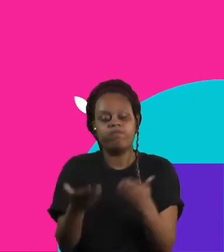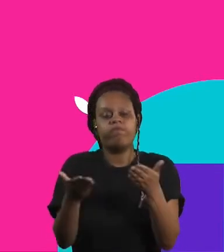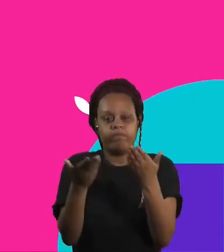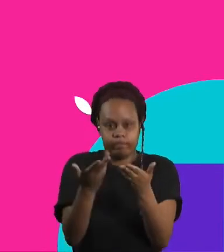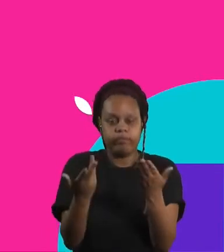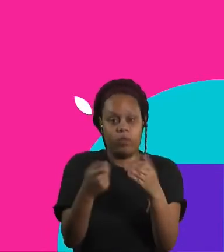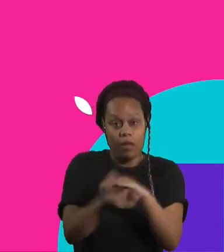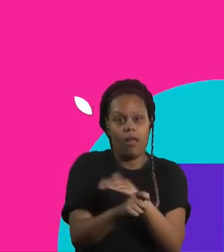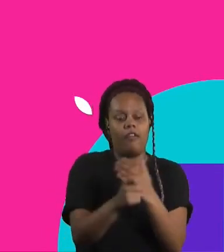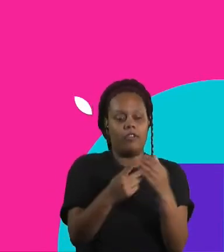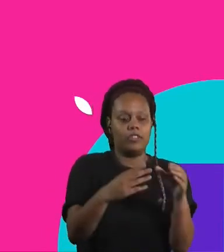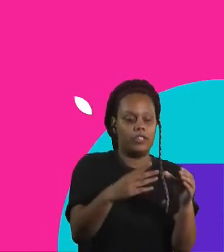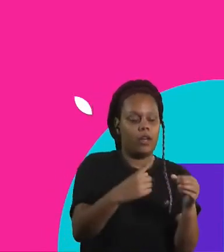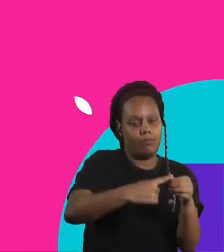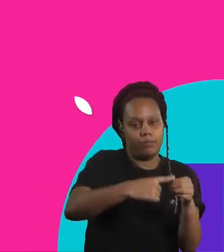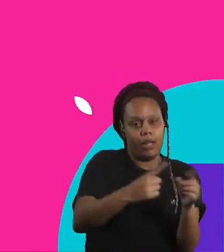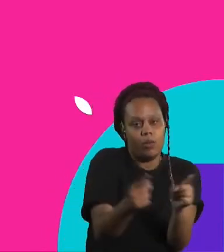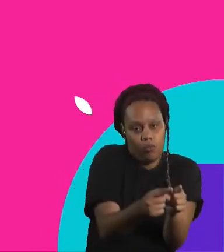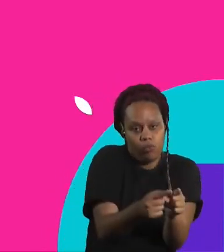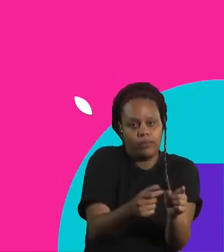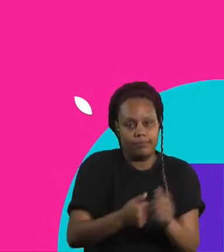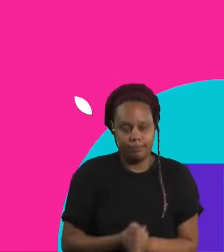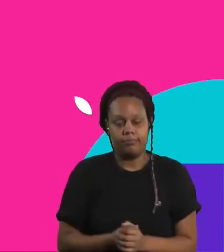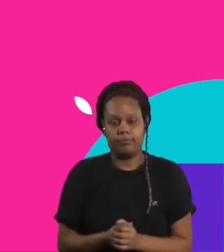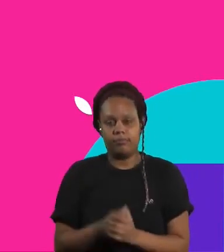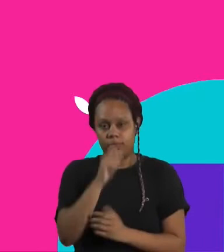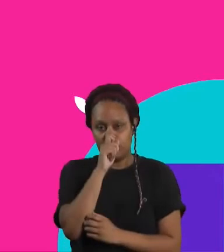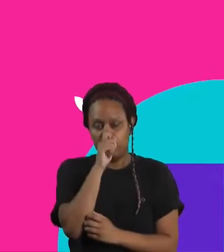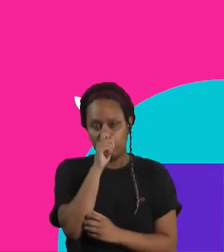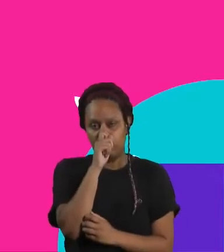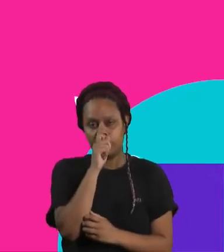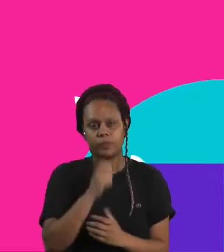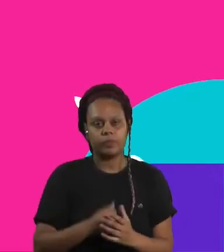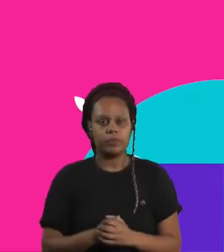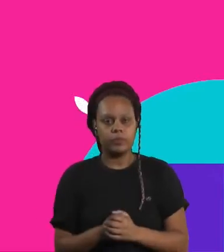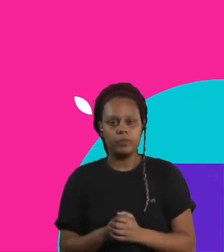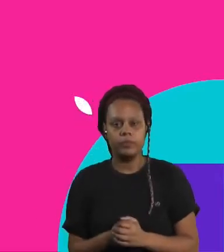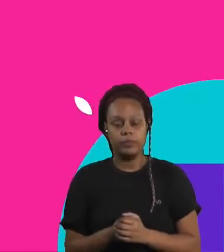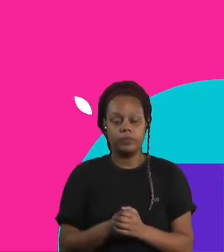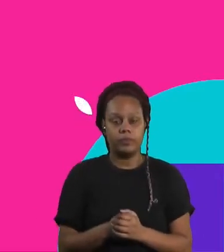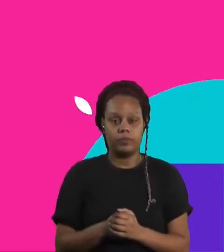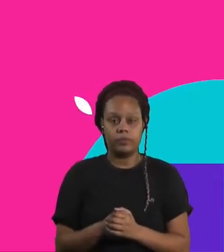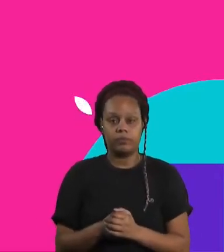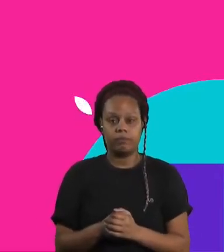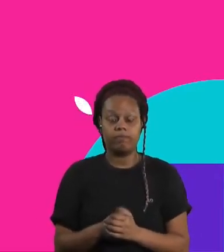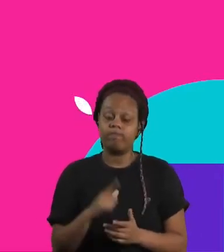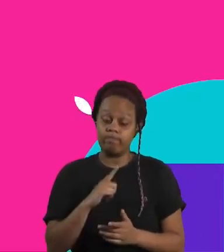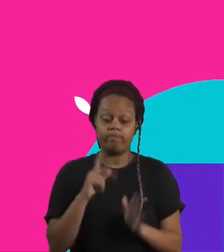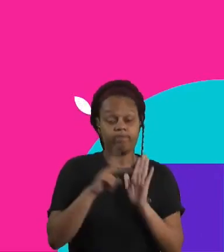posso dizer que às vezes que eu invisto 20, 30, 40 reais por habitante da cidade onde eu estou, né, obviamente dependendo do